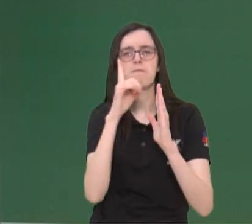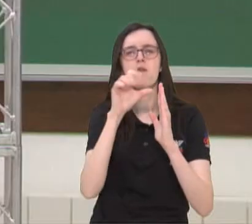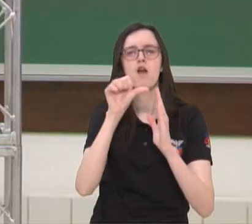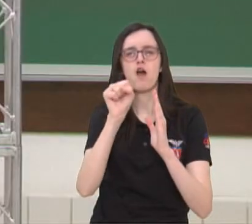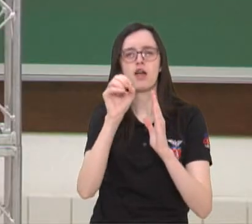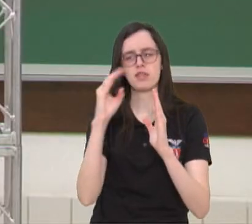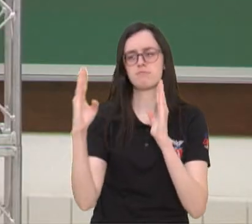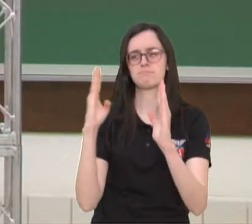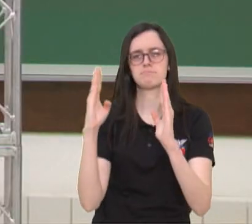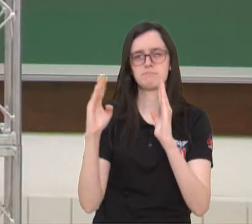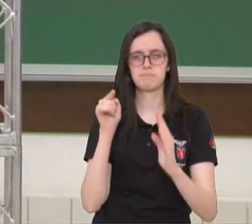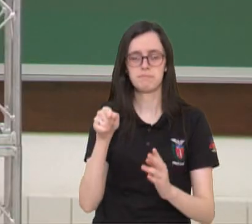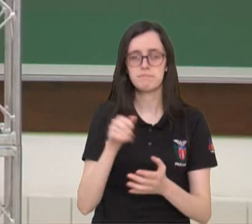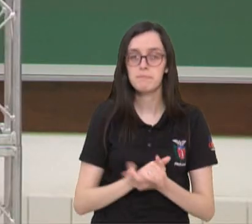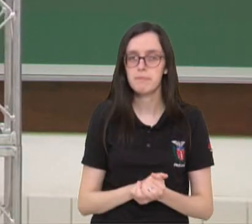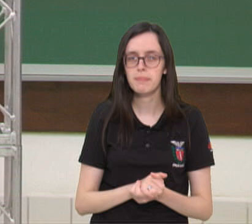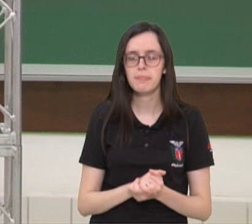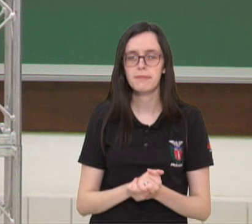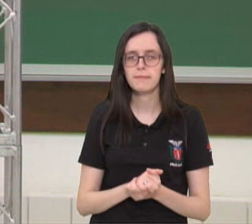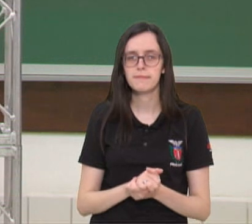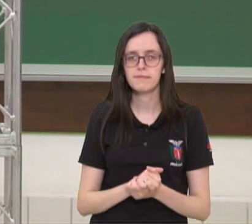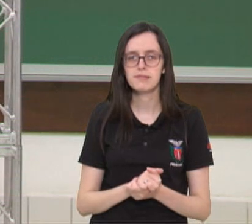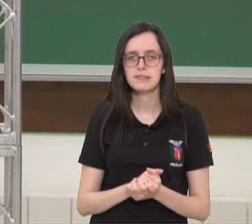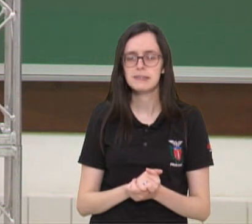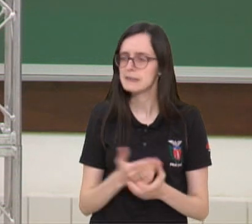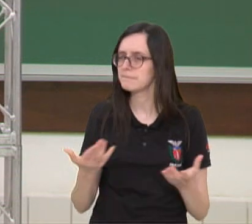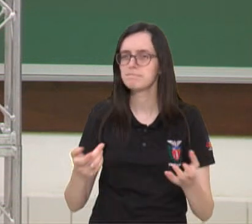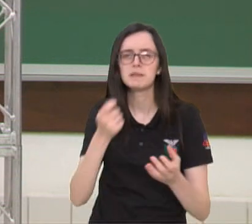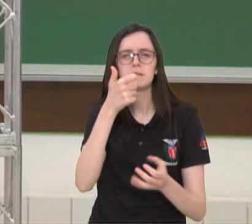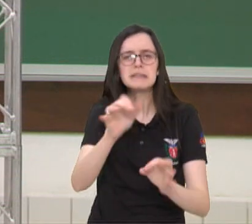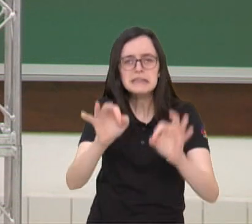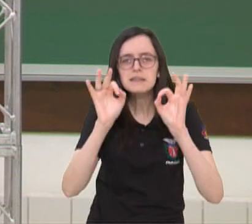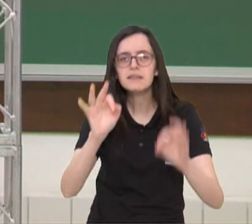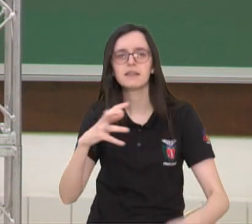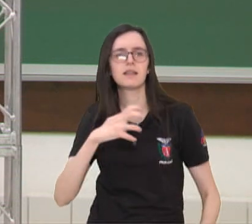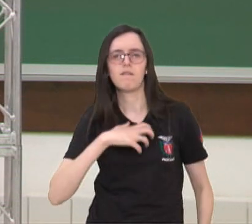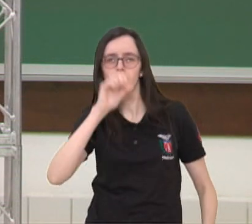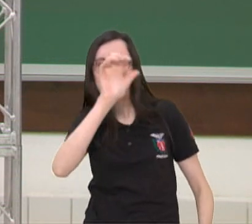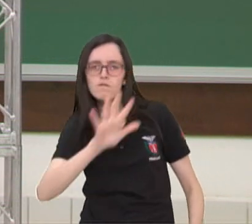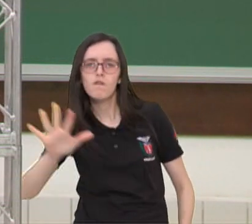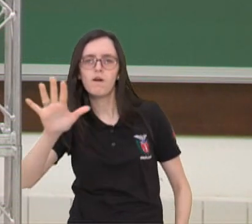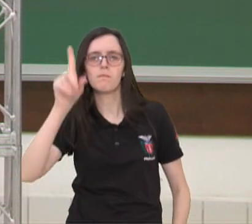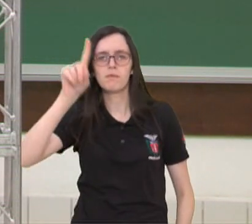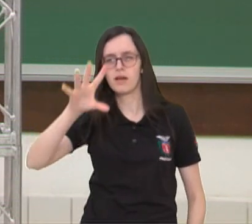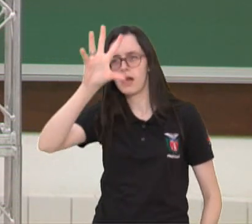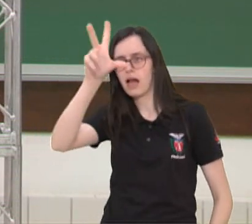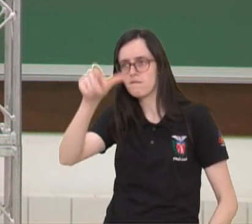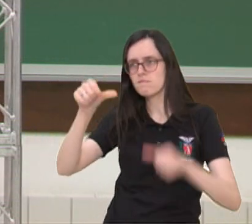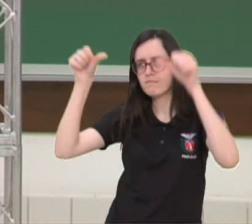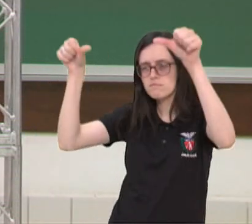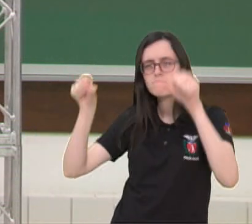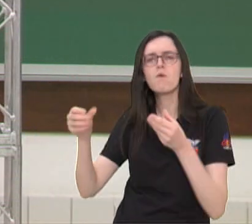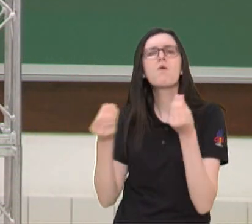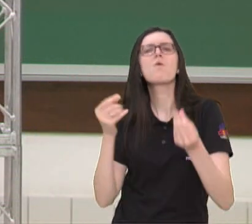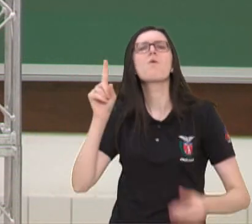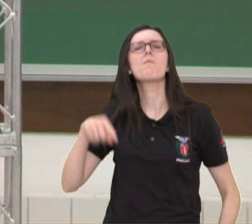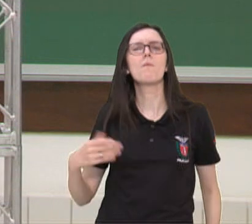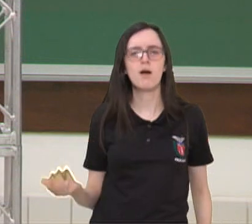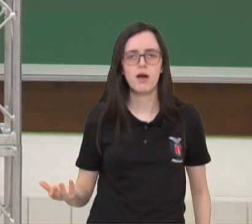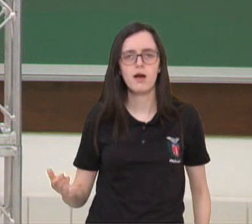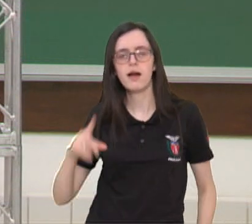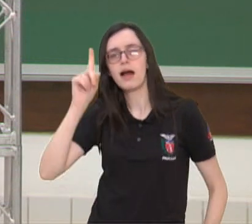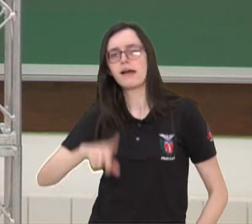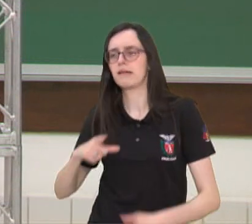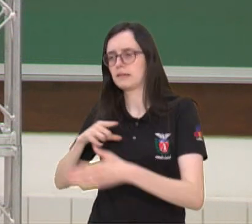Então, praticamente, a configuração do continente africano, ele tem por base os